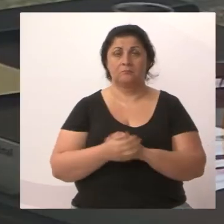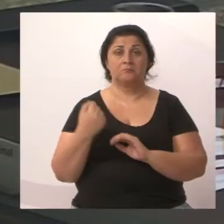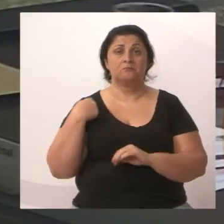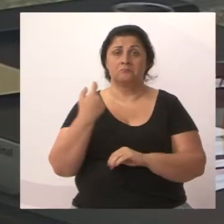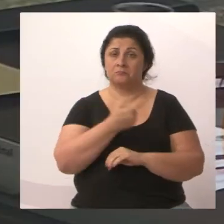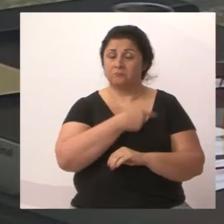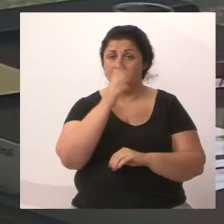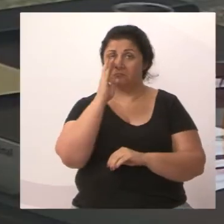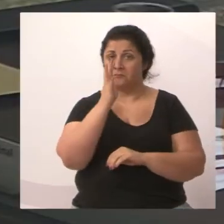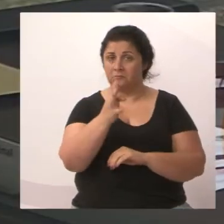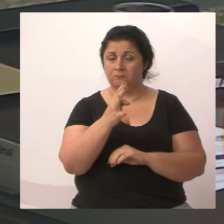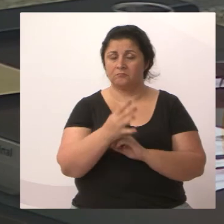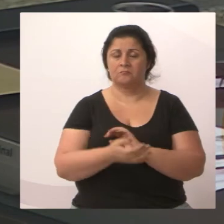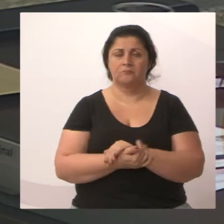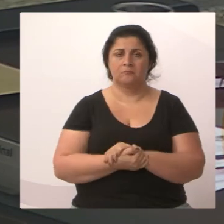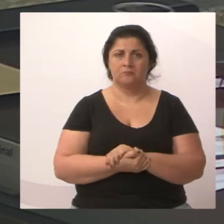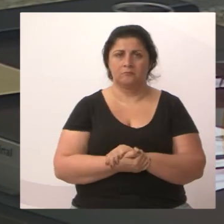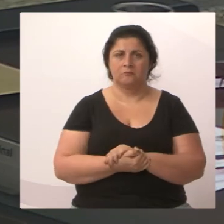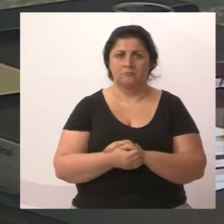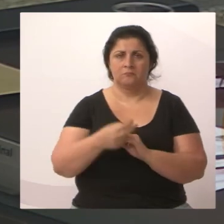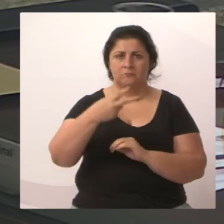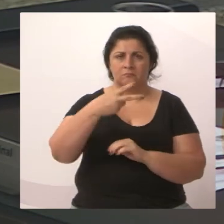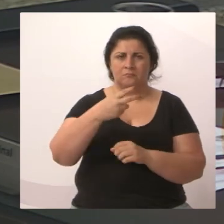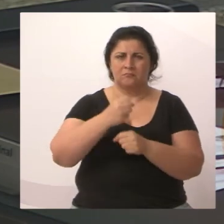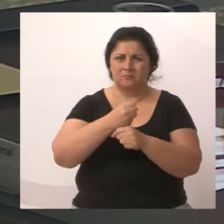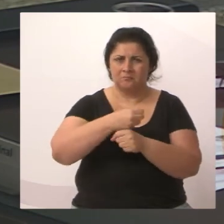julgando ser de 2001,